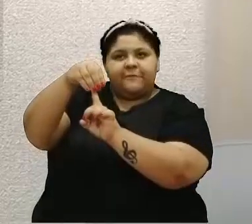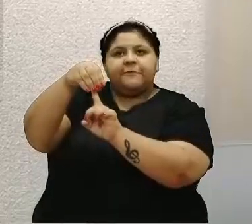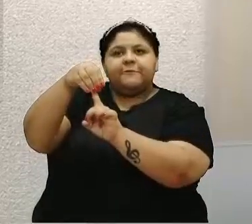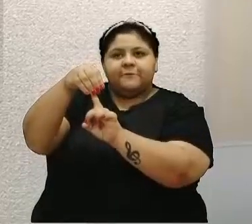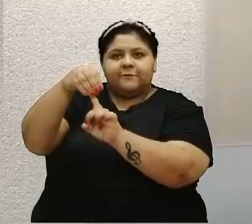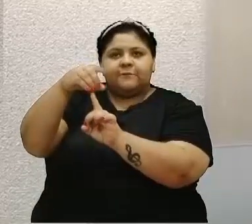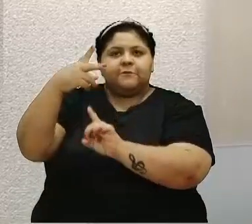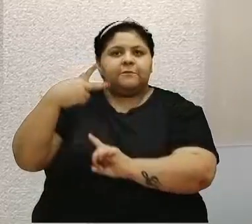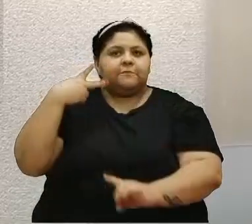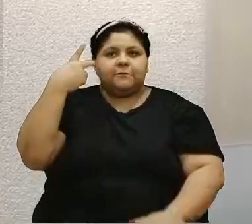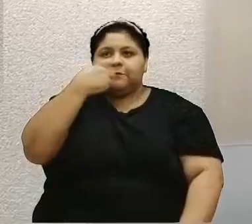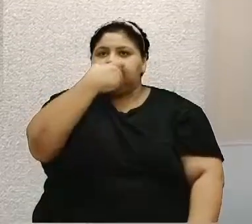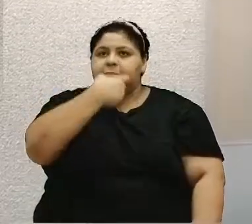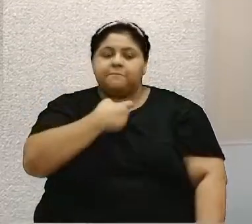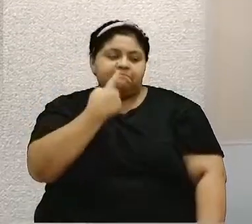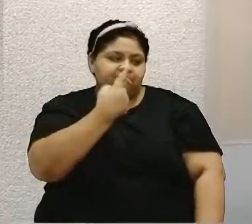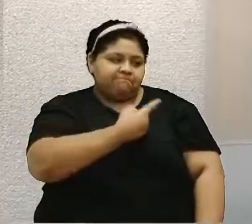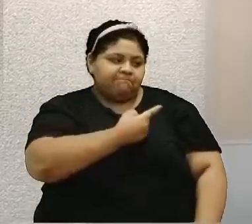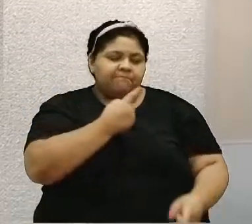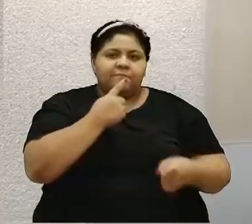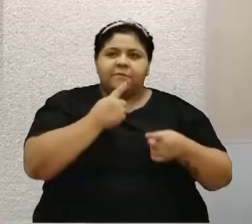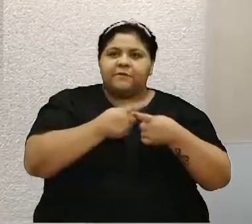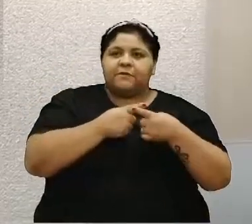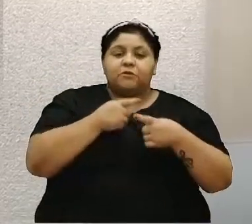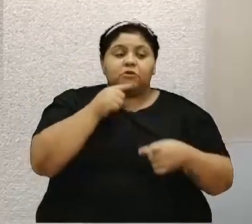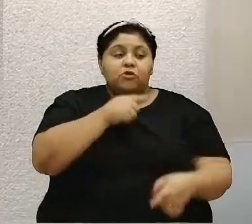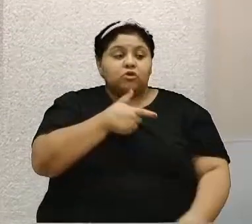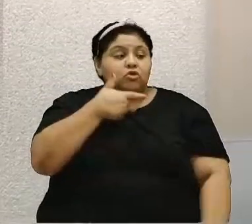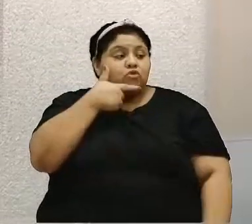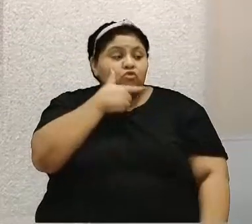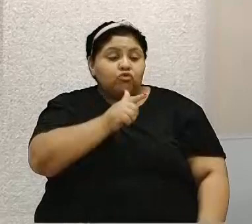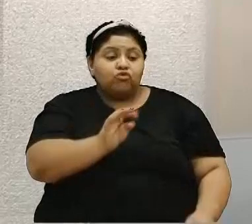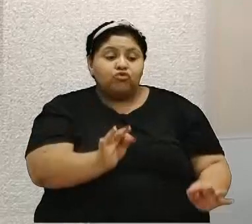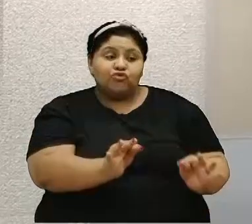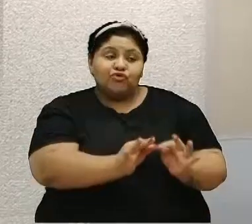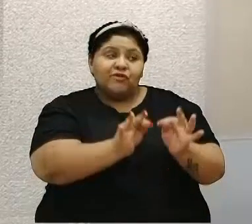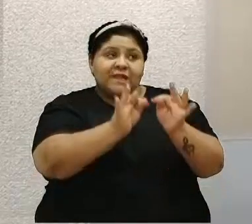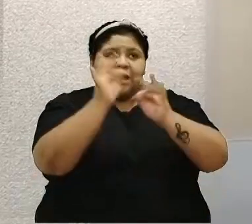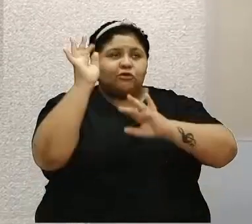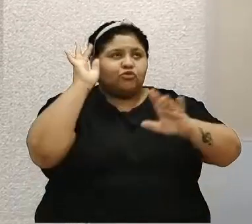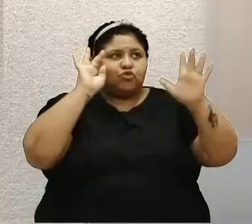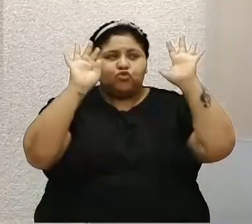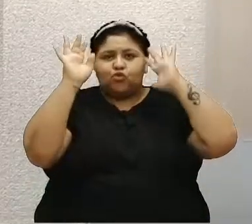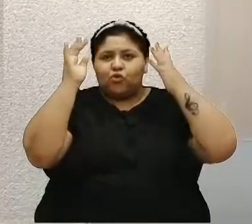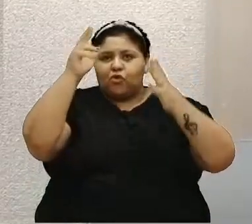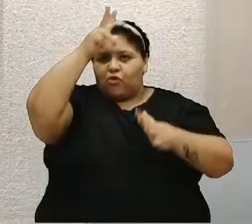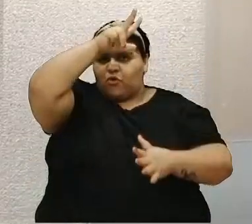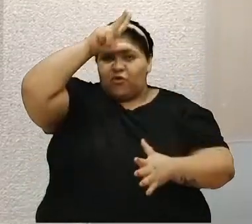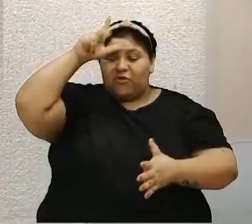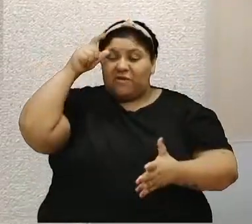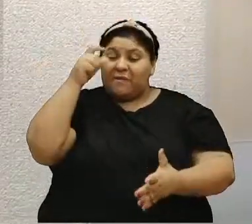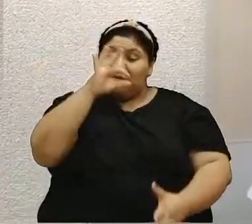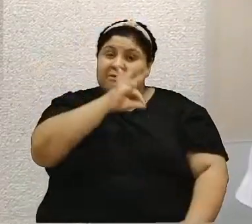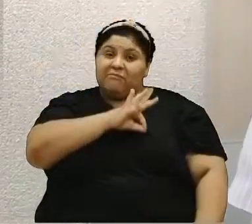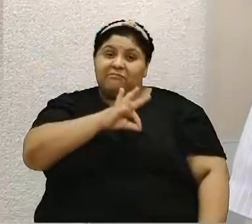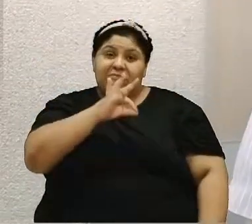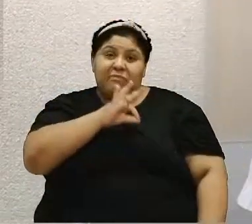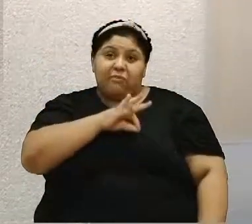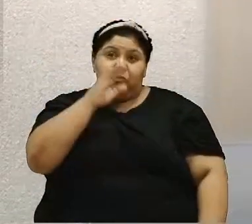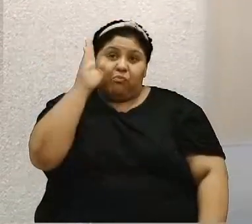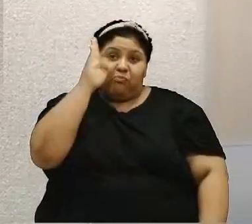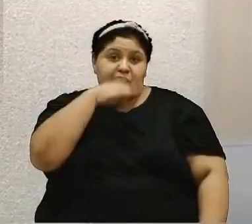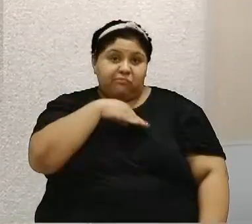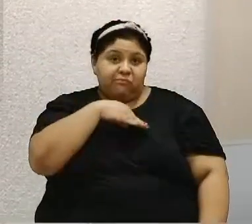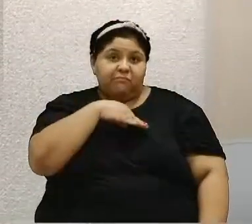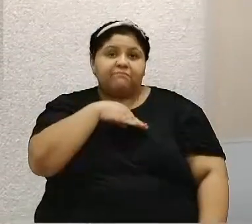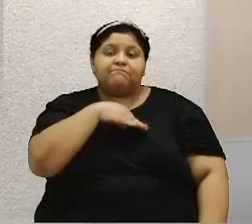Cristiano. Porque nem sempre tu consegue o técnico dos teus sonhos. A prefeitura paga mal.